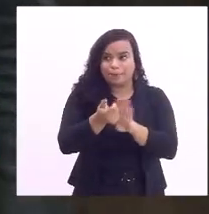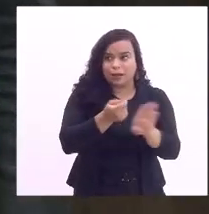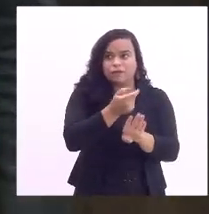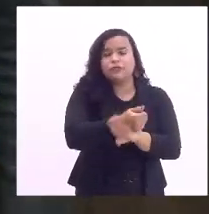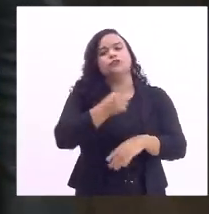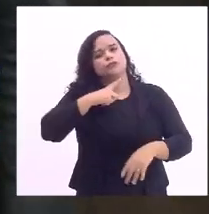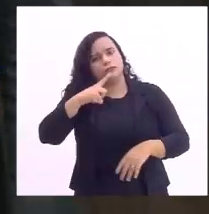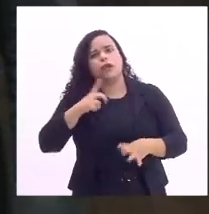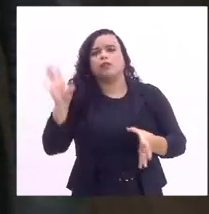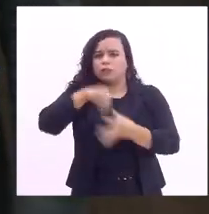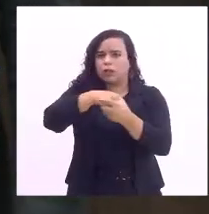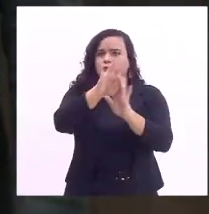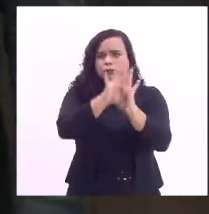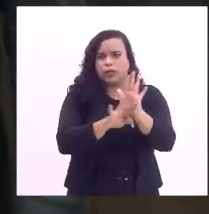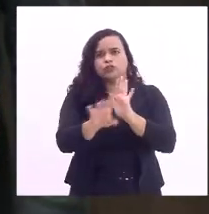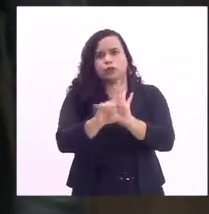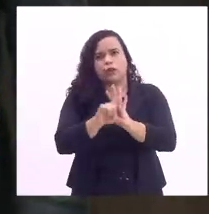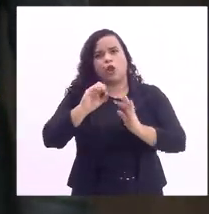da lei orgânica,